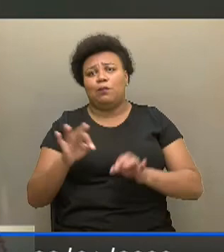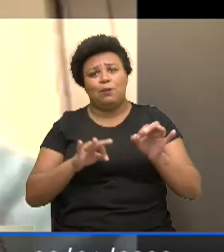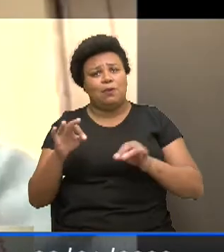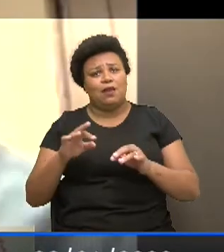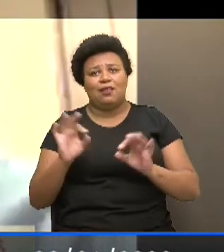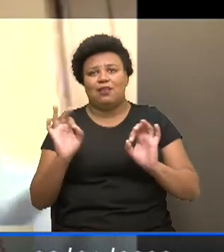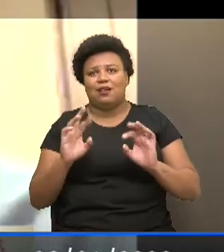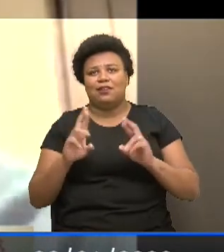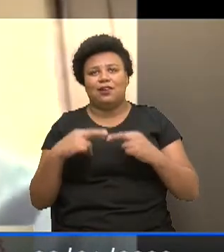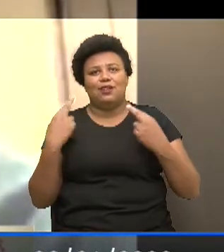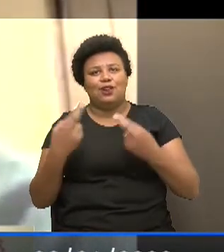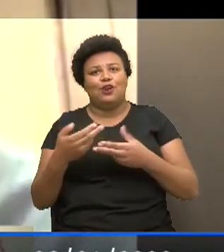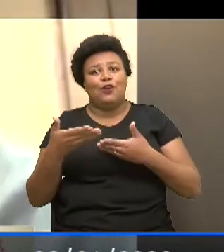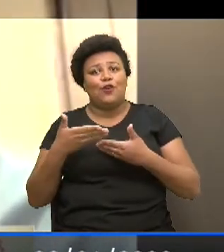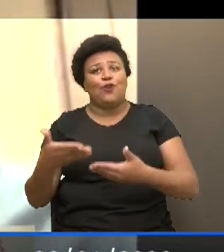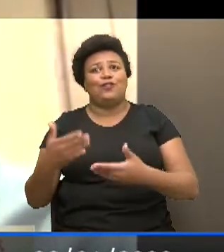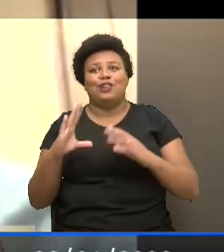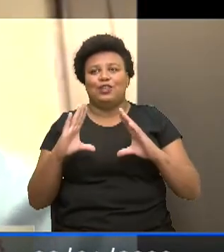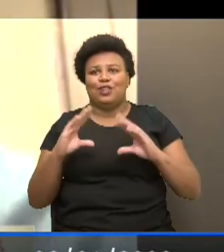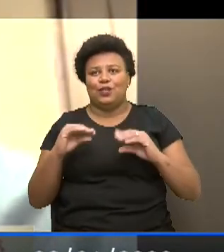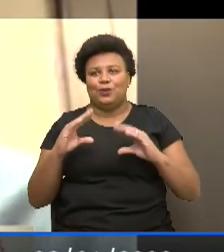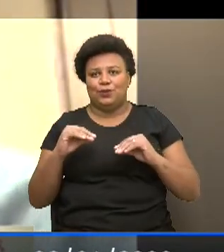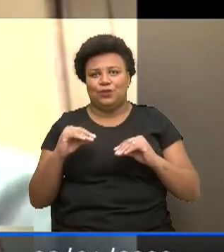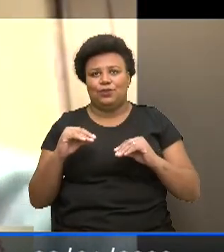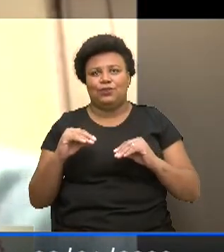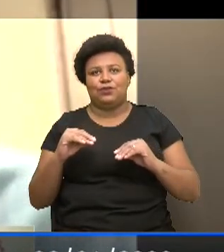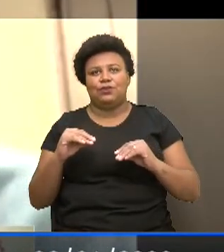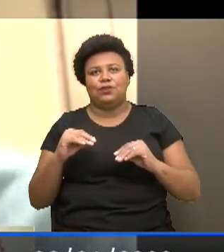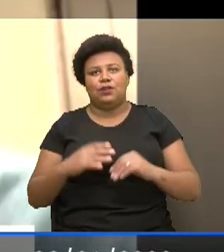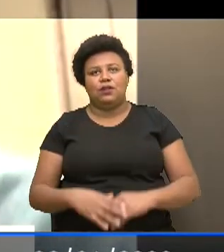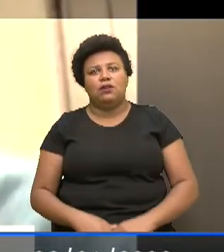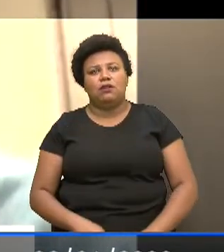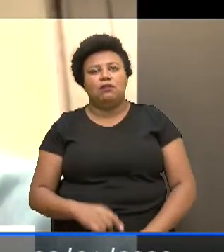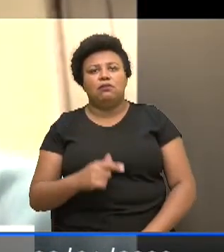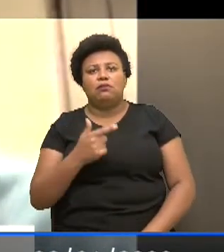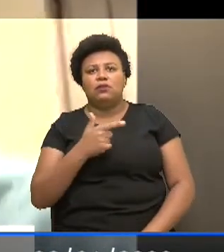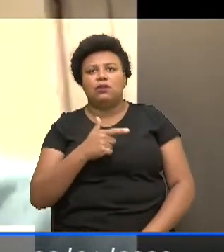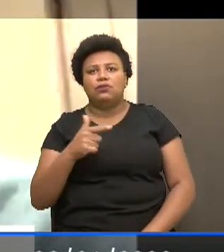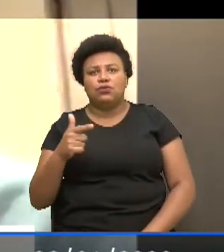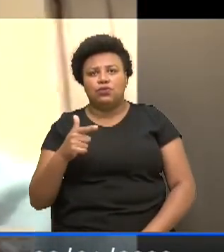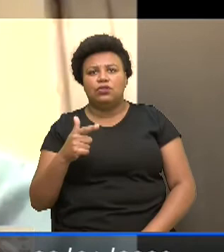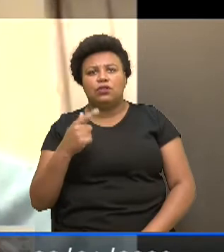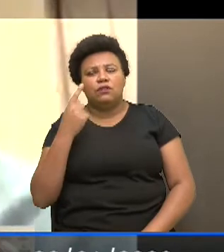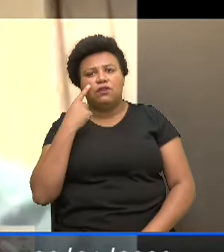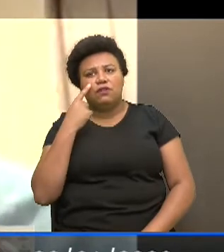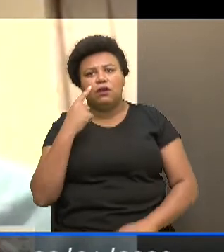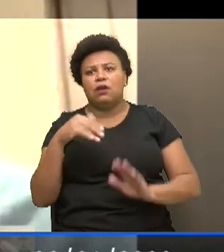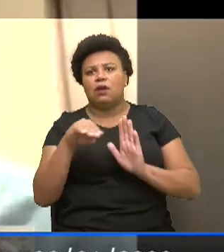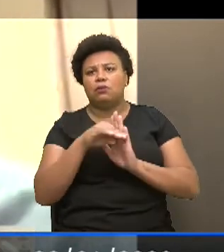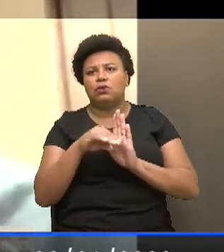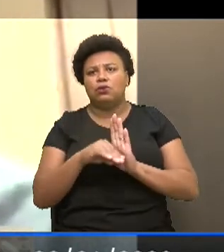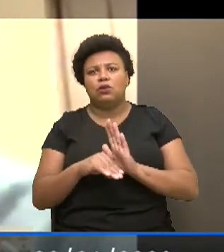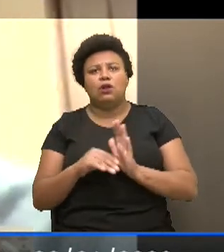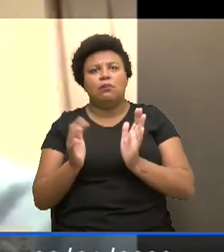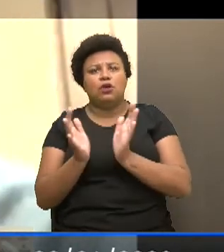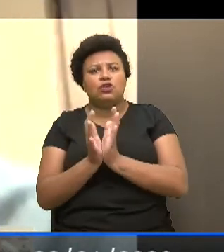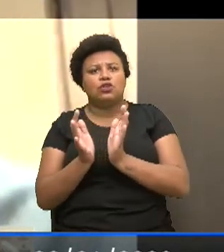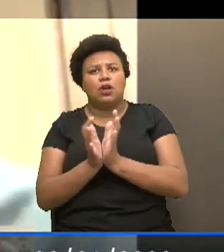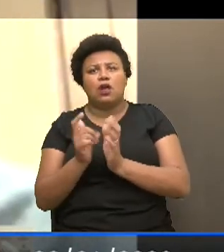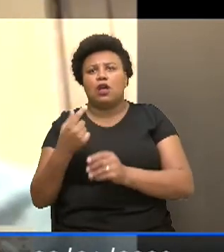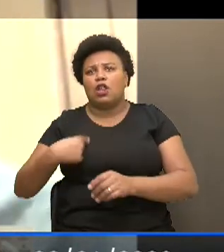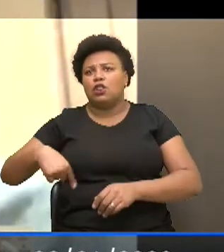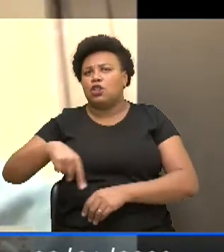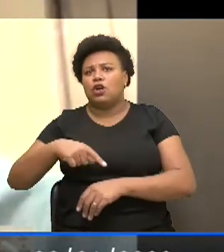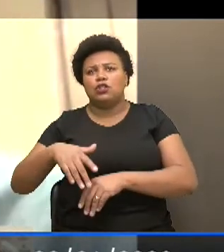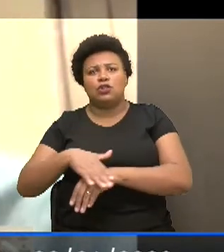reunião, fui convidada agora à noite, né? E não tive acesso à minuta, acredito que nem meus colegas, nós vamos conversando sobre